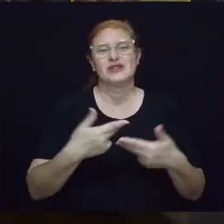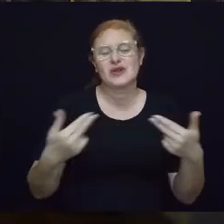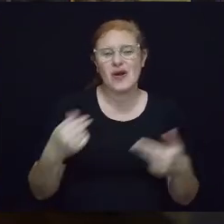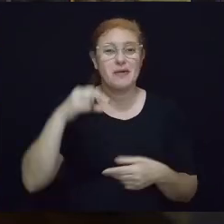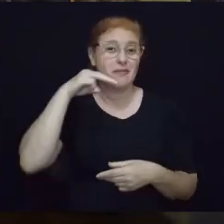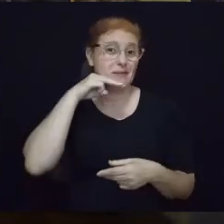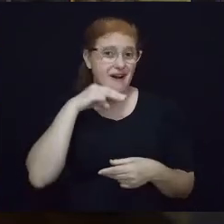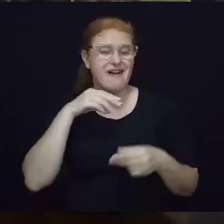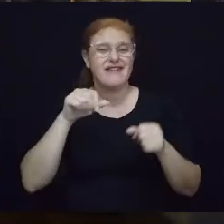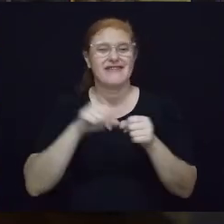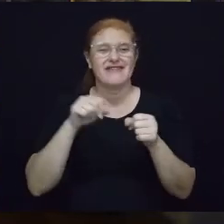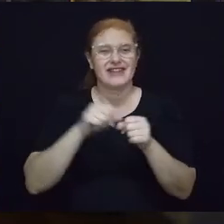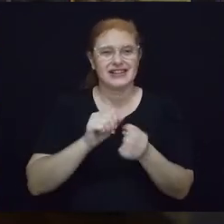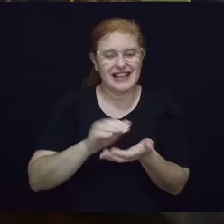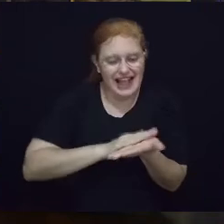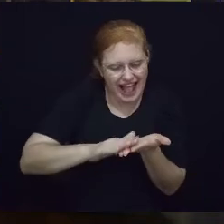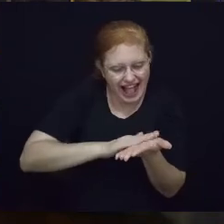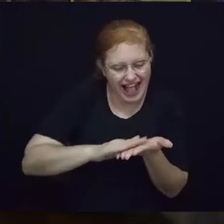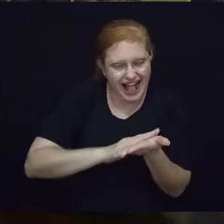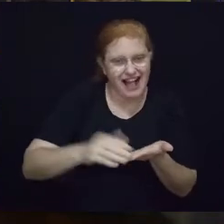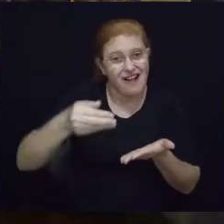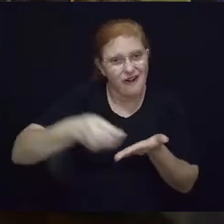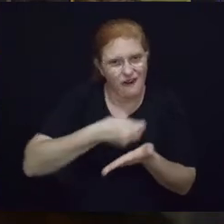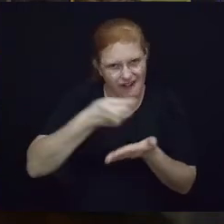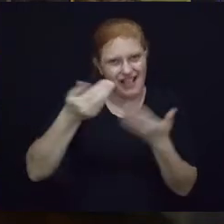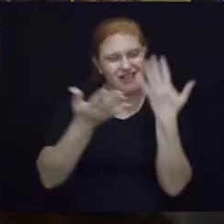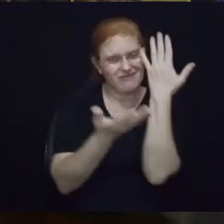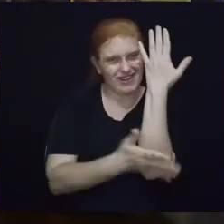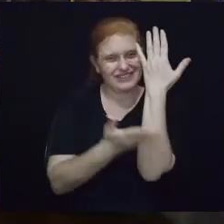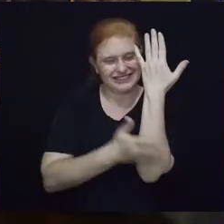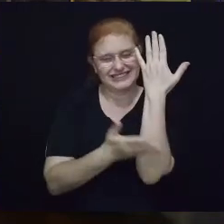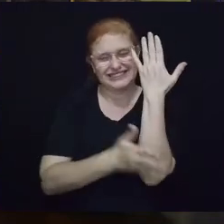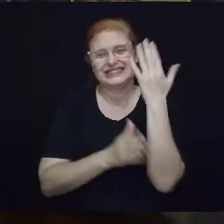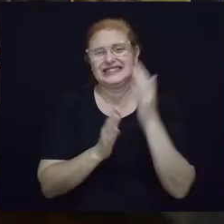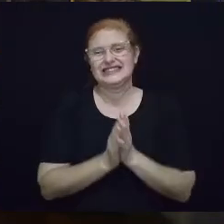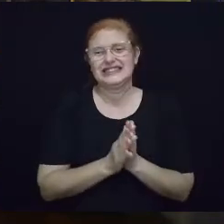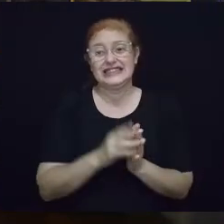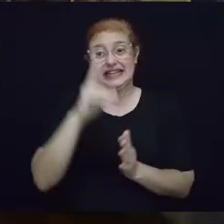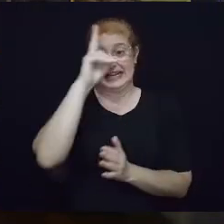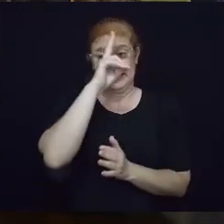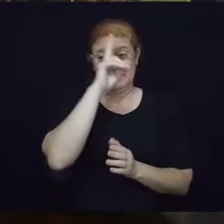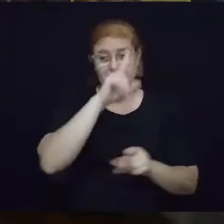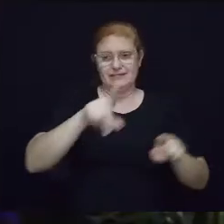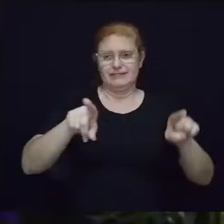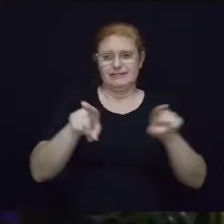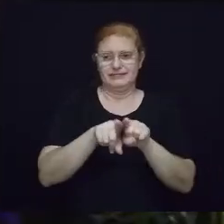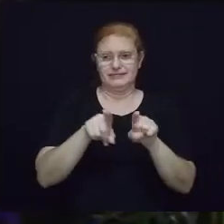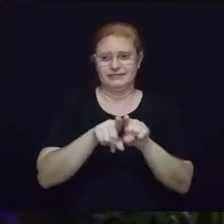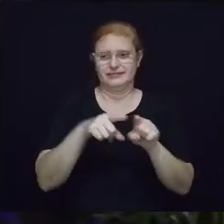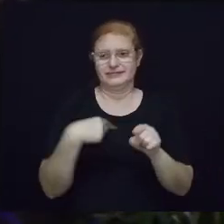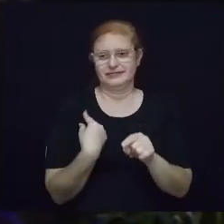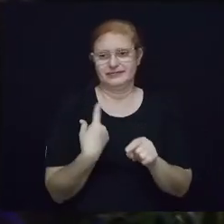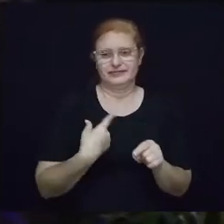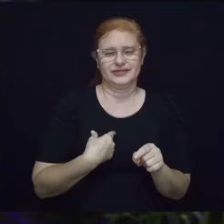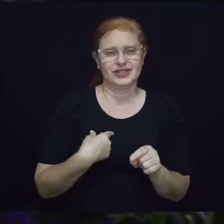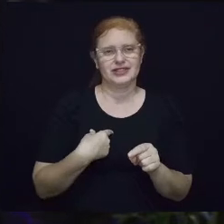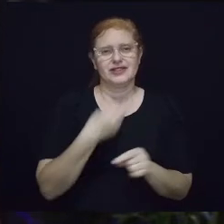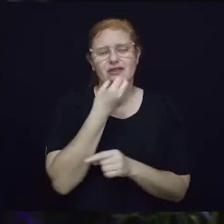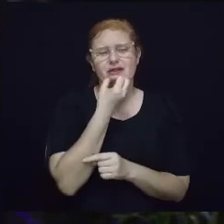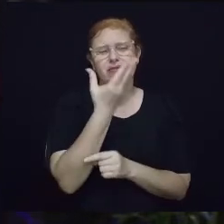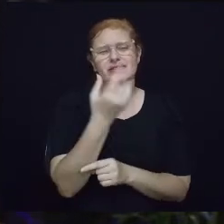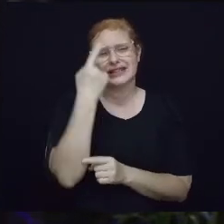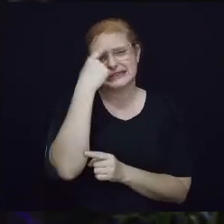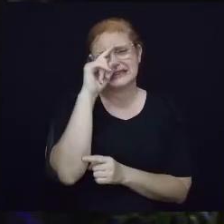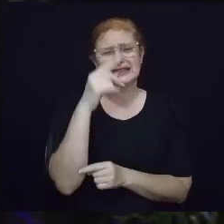é realmente lixar uma colher de madeira dessas, né? Até eu me lembrei, Neiva, que a gente não comentou